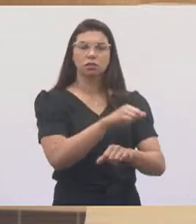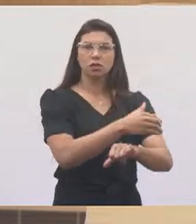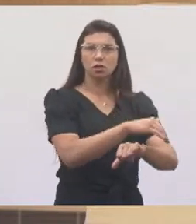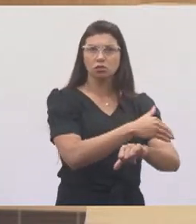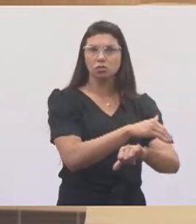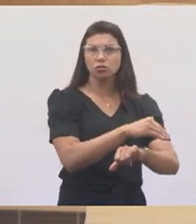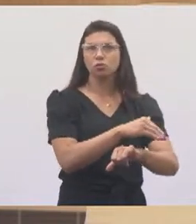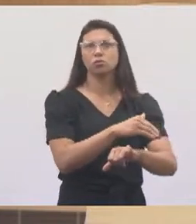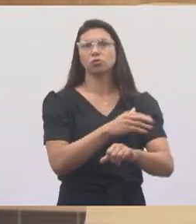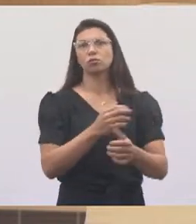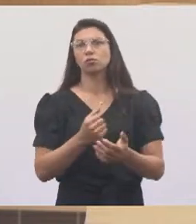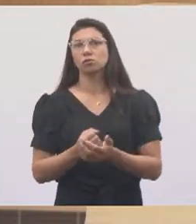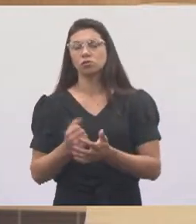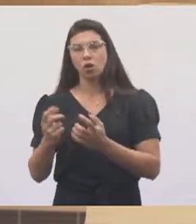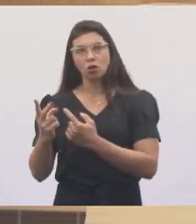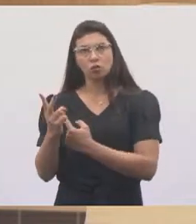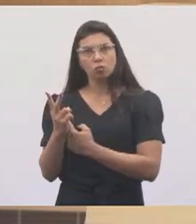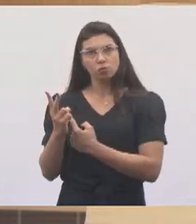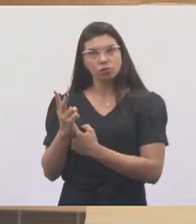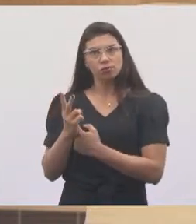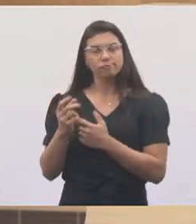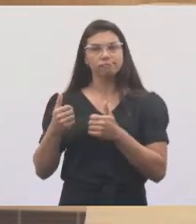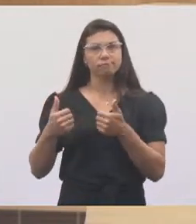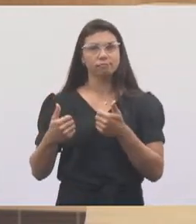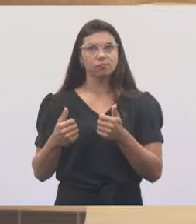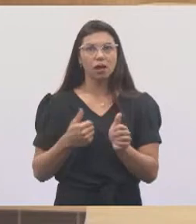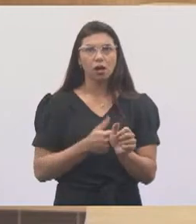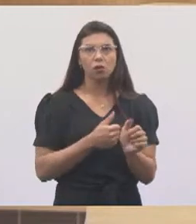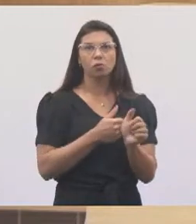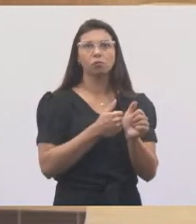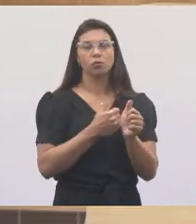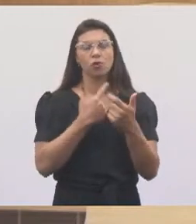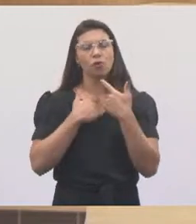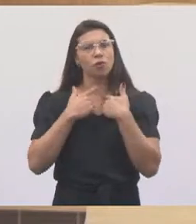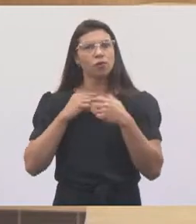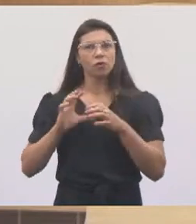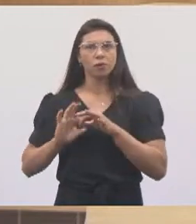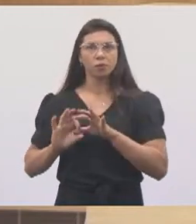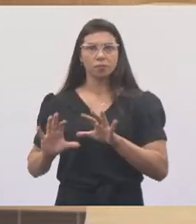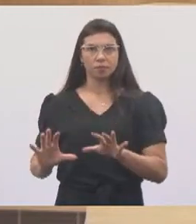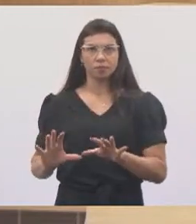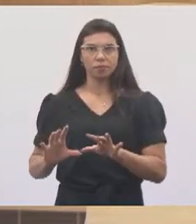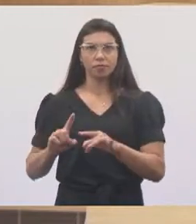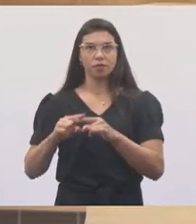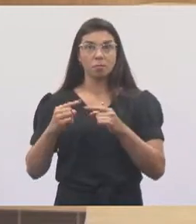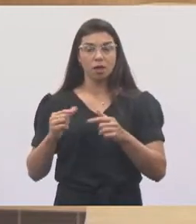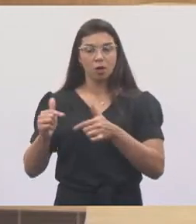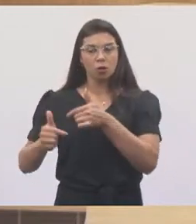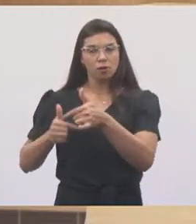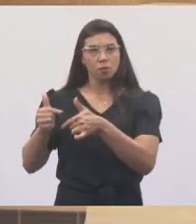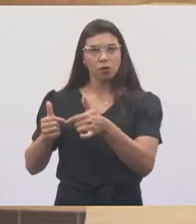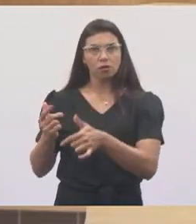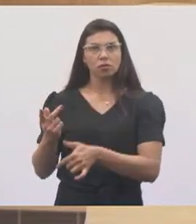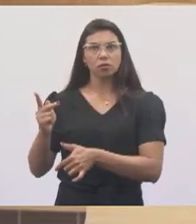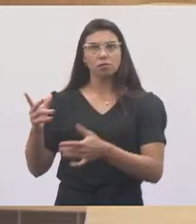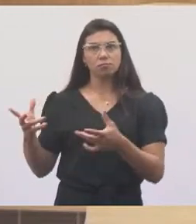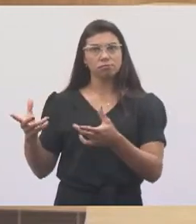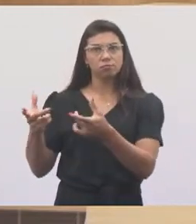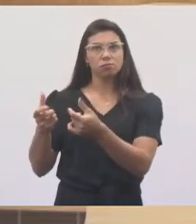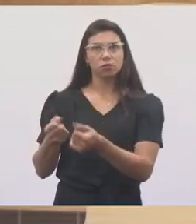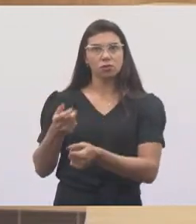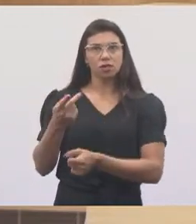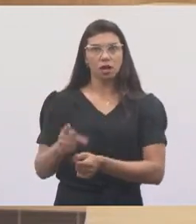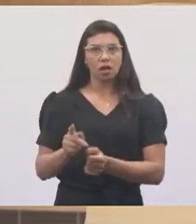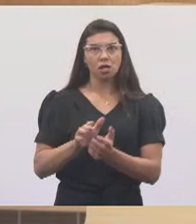tratos, nos protegeu, nos acompanhou com a maior boa vontade. Fora o trabalho maravilhoso que ele fez aqui em